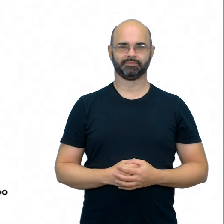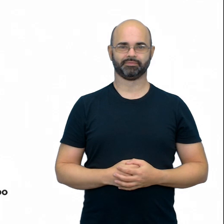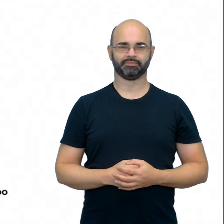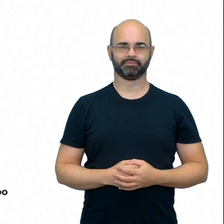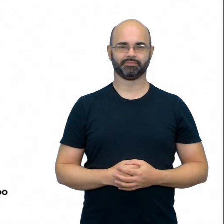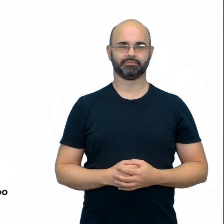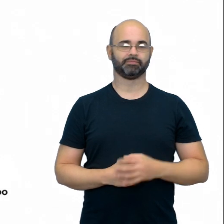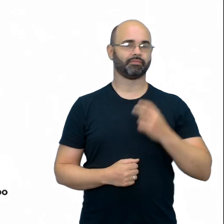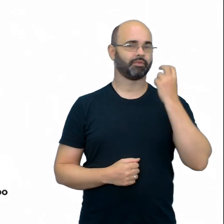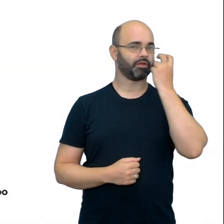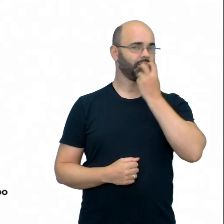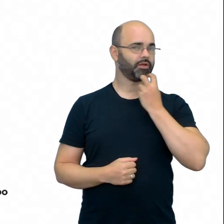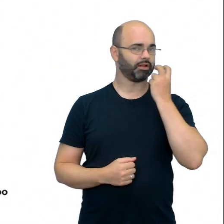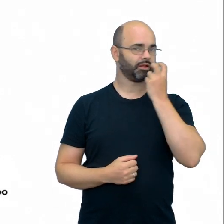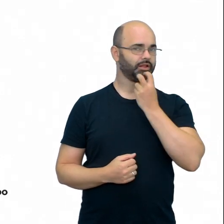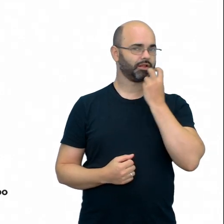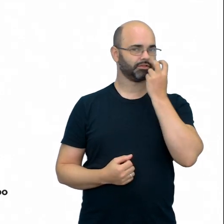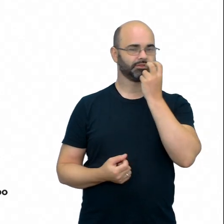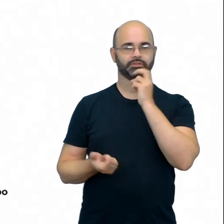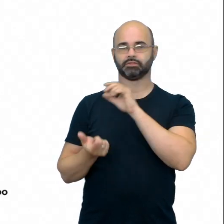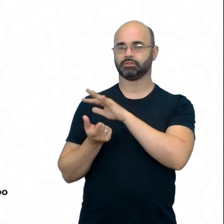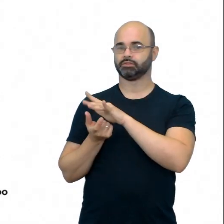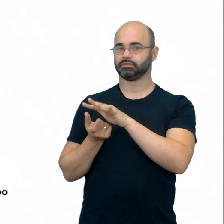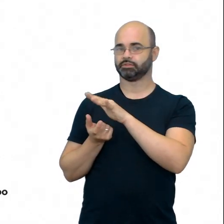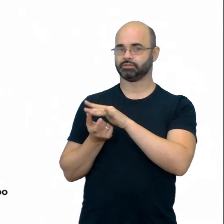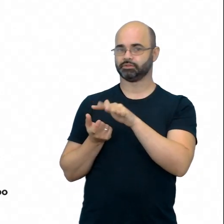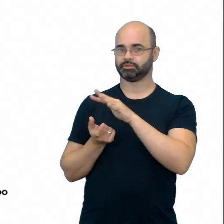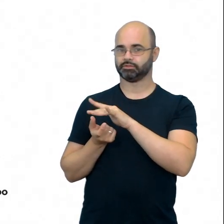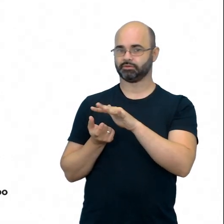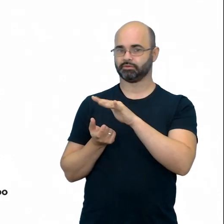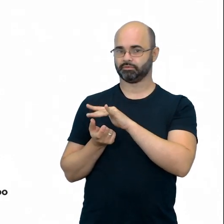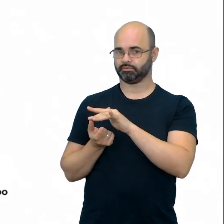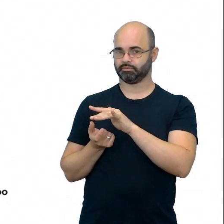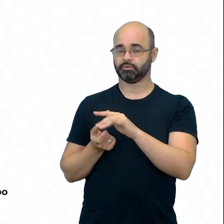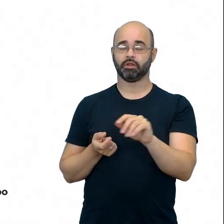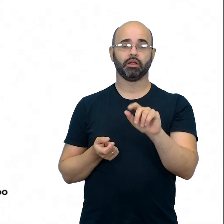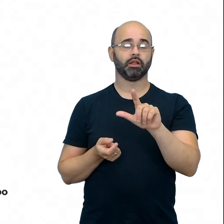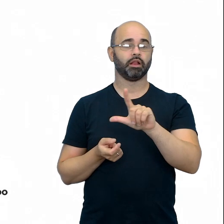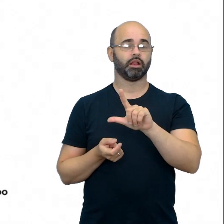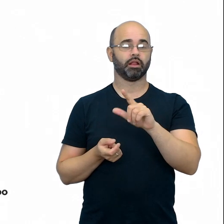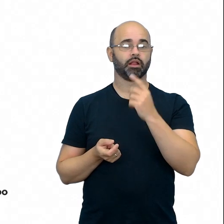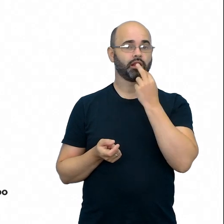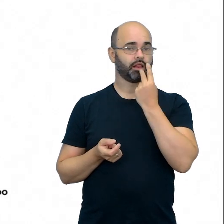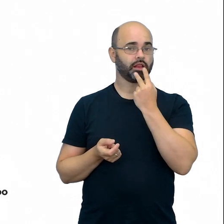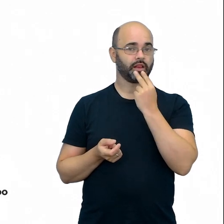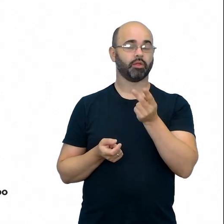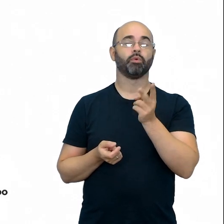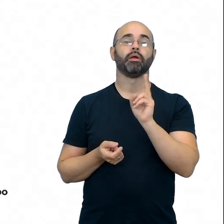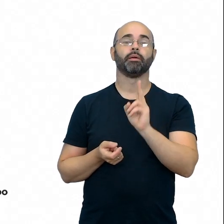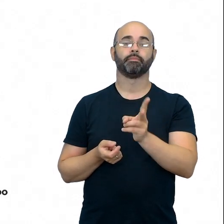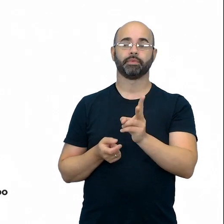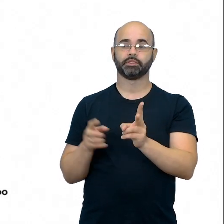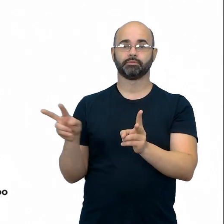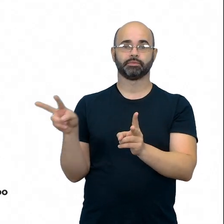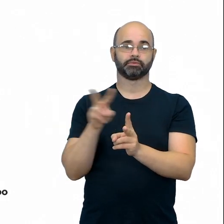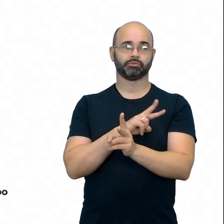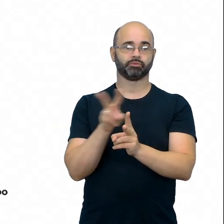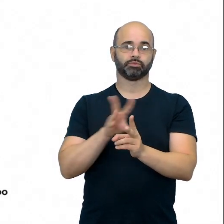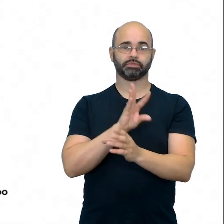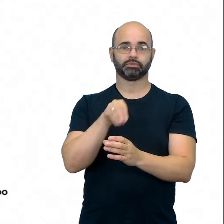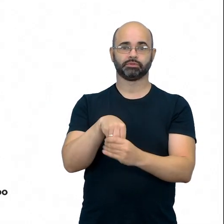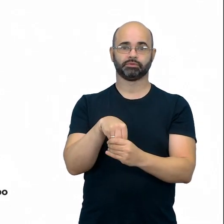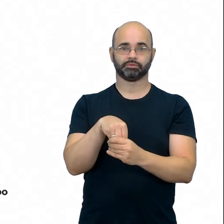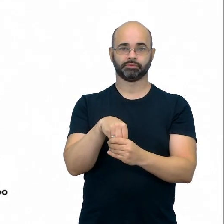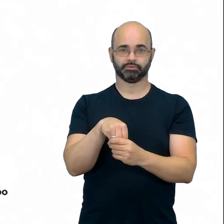letramento, elas são realizações enunciativas da mesma língua em situações e condições de